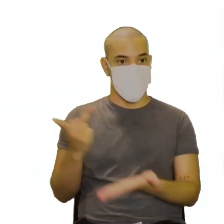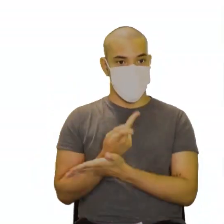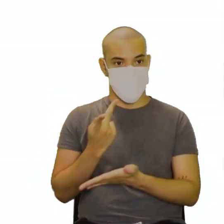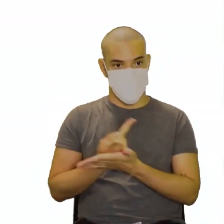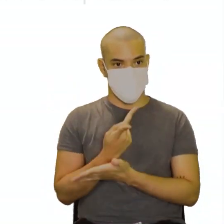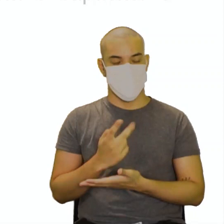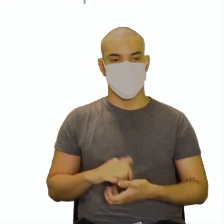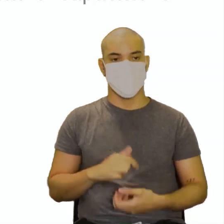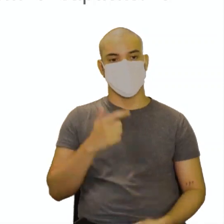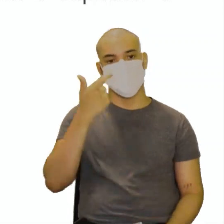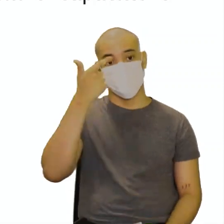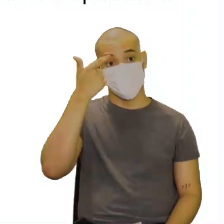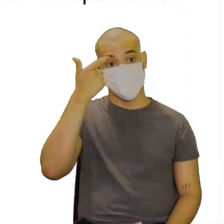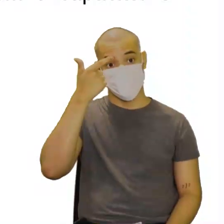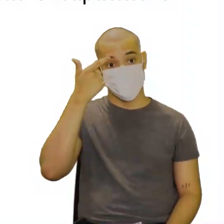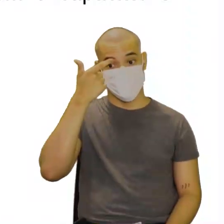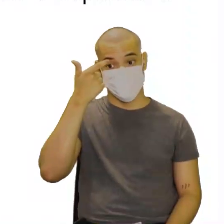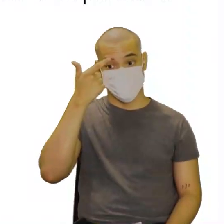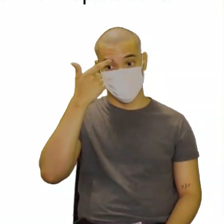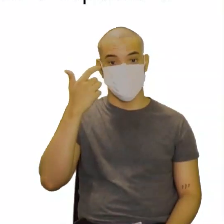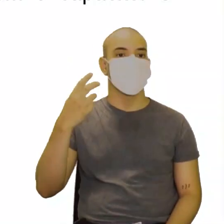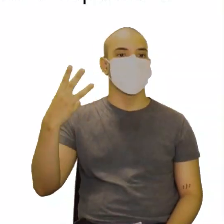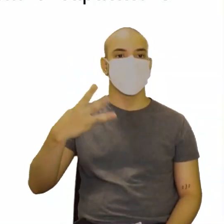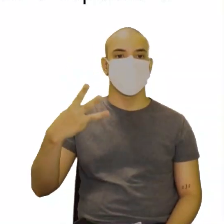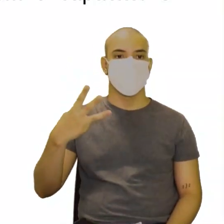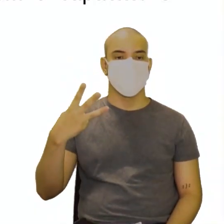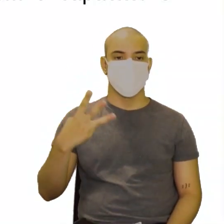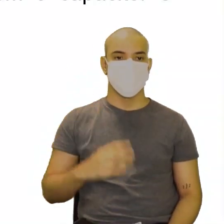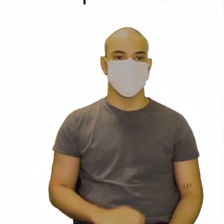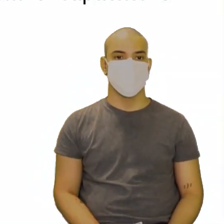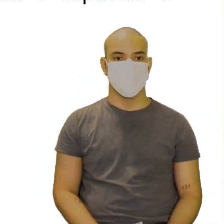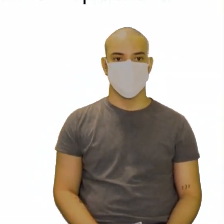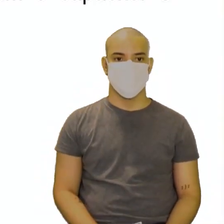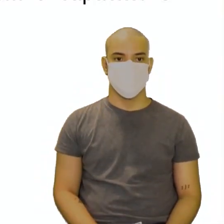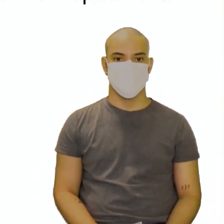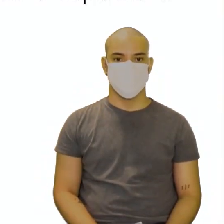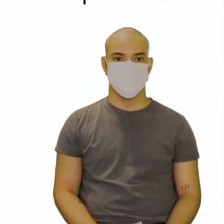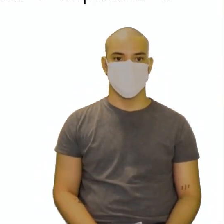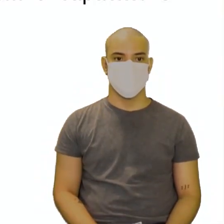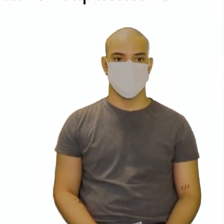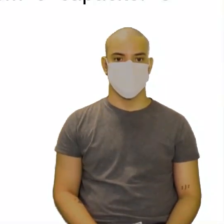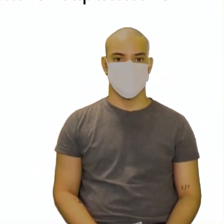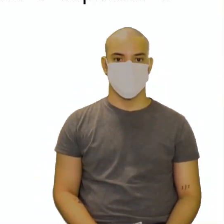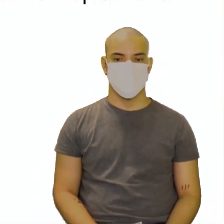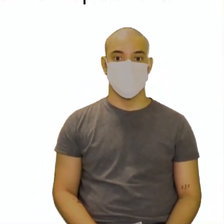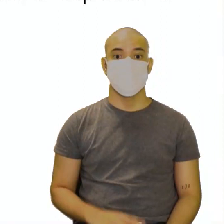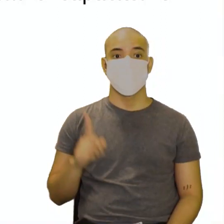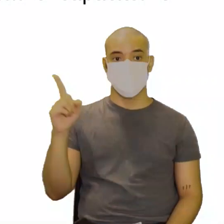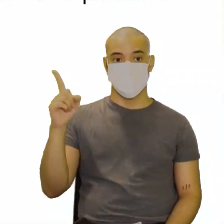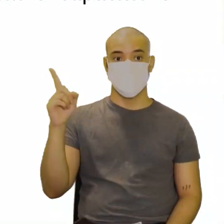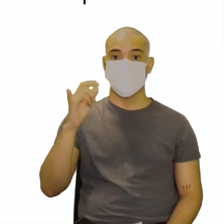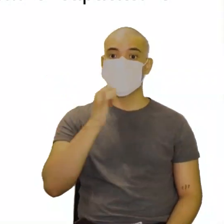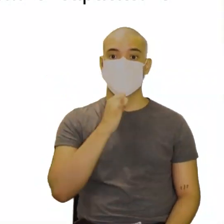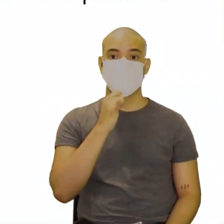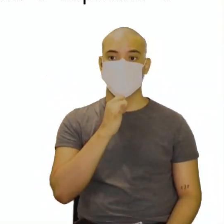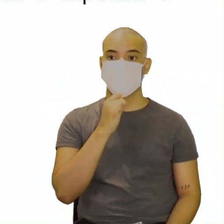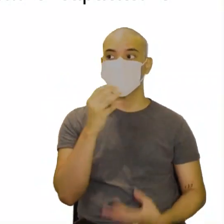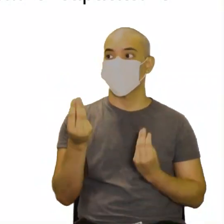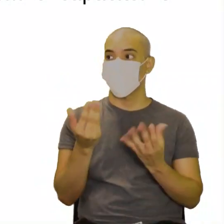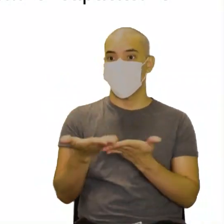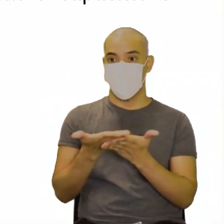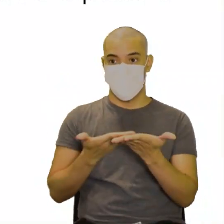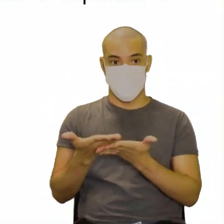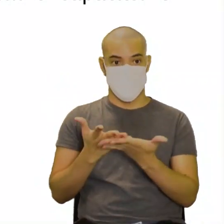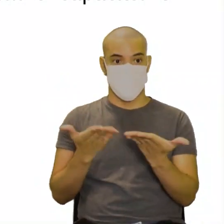Vamos continuar aqui, olha só. 3. Os desfibriladores são exemplos de aplicação